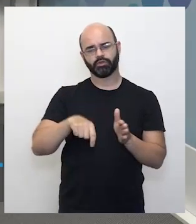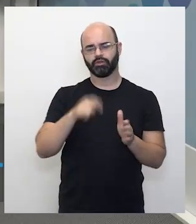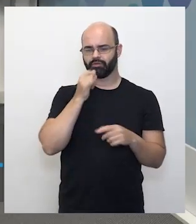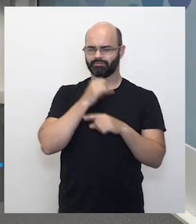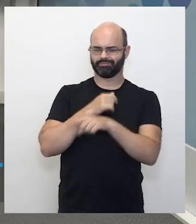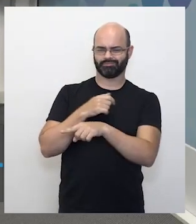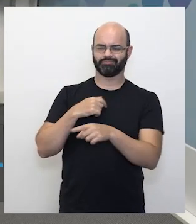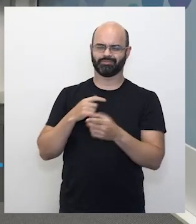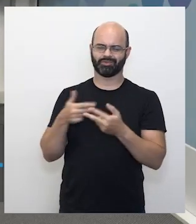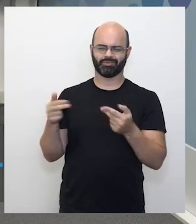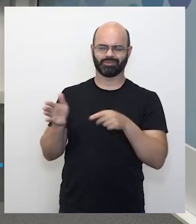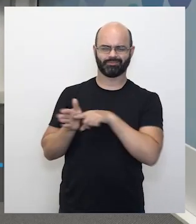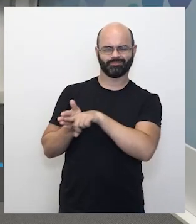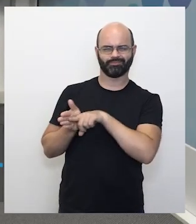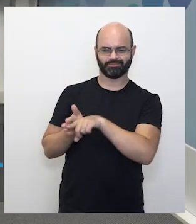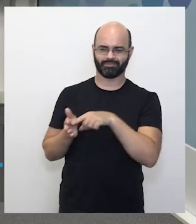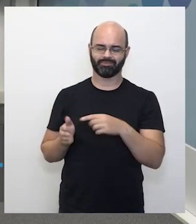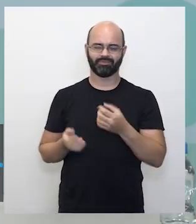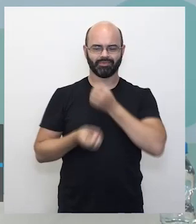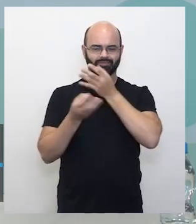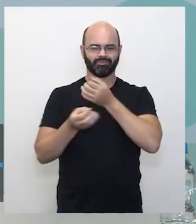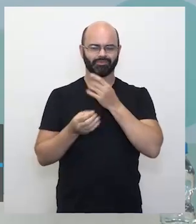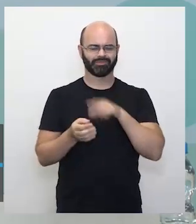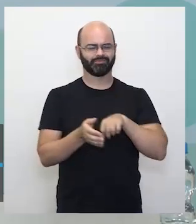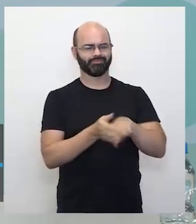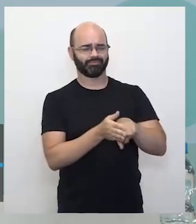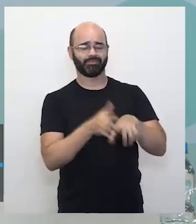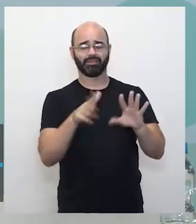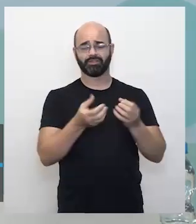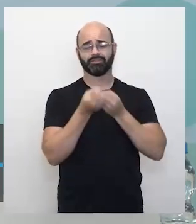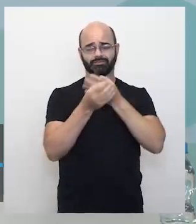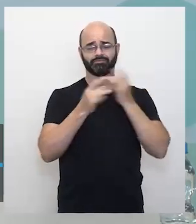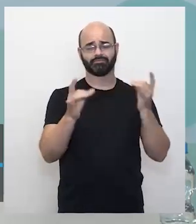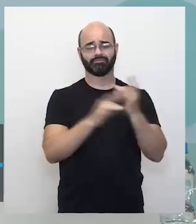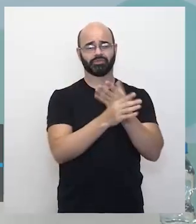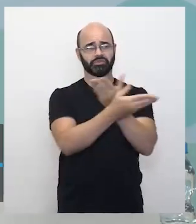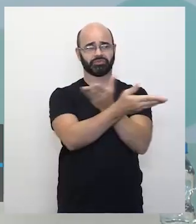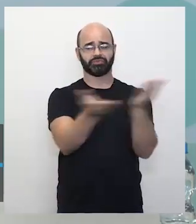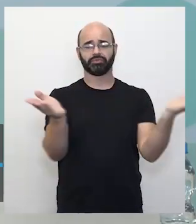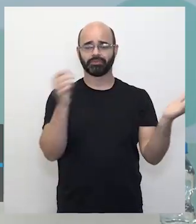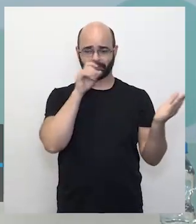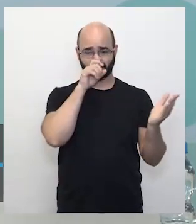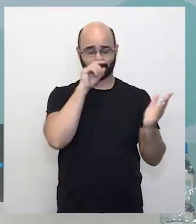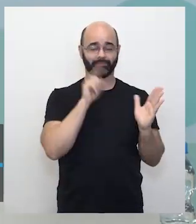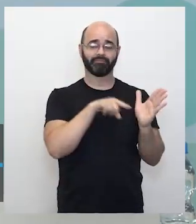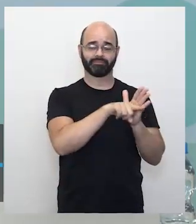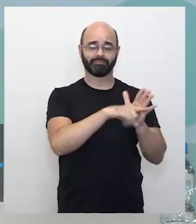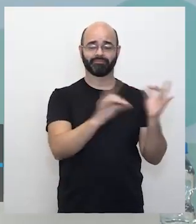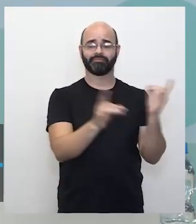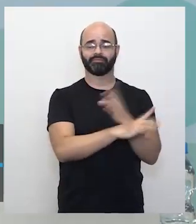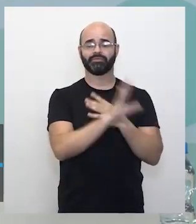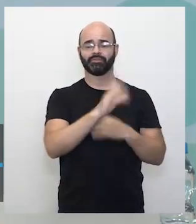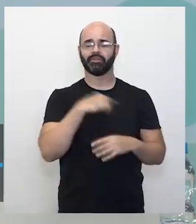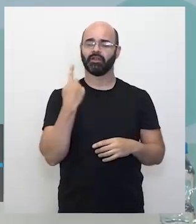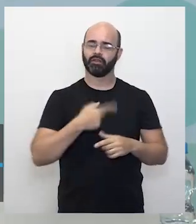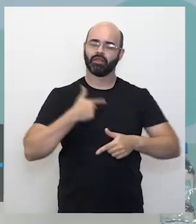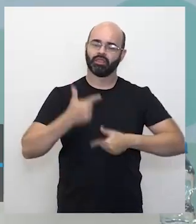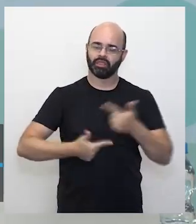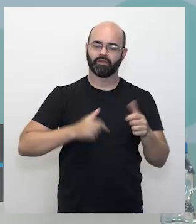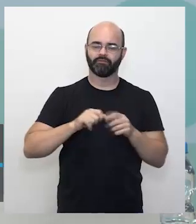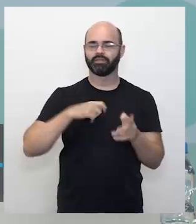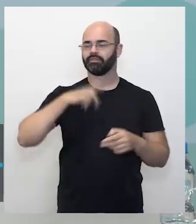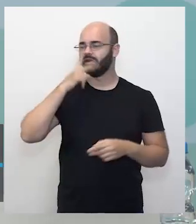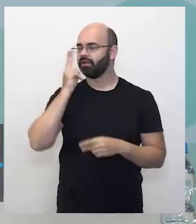da gente ir atrás dos dados, porque muitas vezes esses dados já estão aí, essas pesquisas já foram feitas, e a gente não precisa viver apenas no